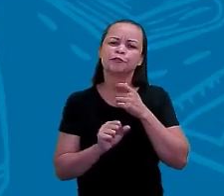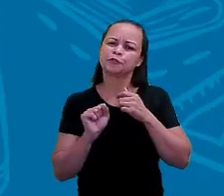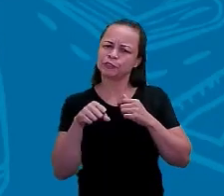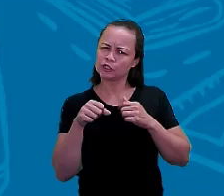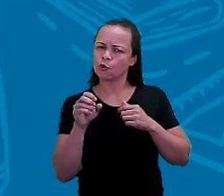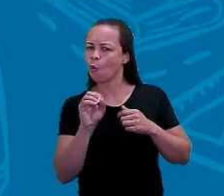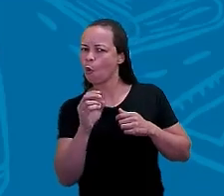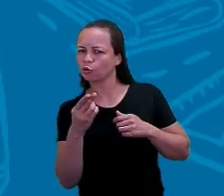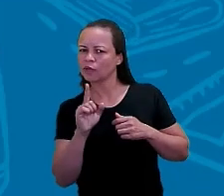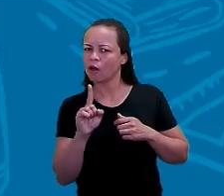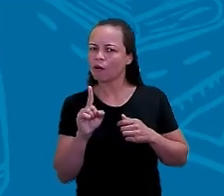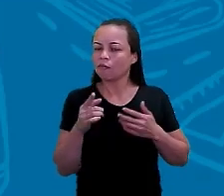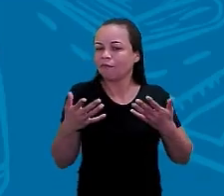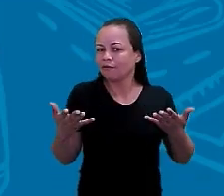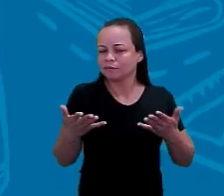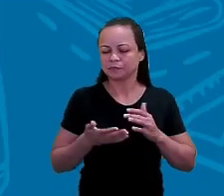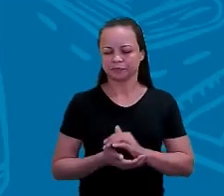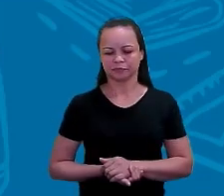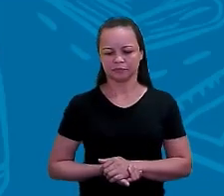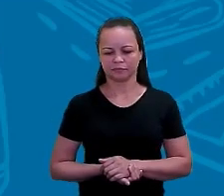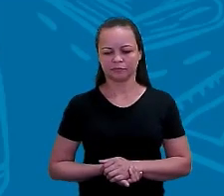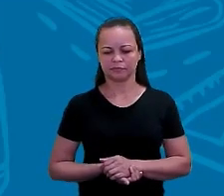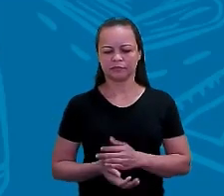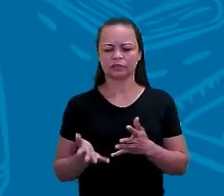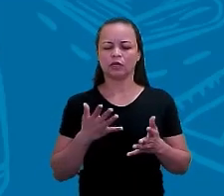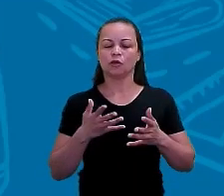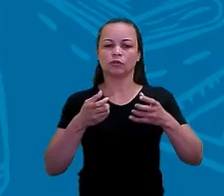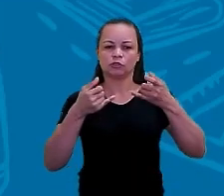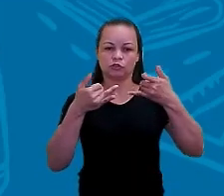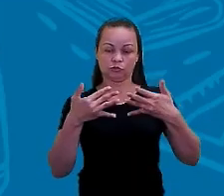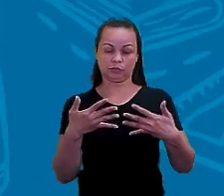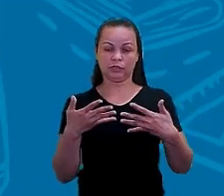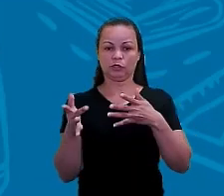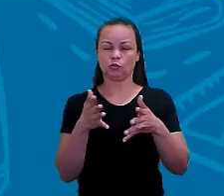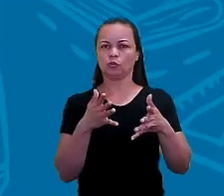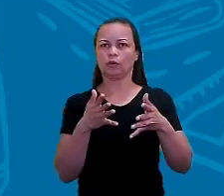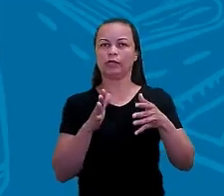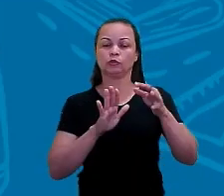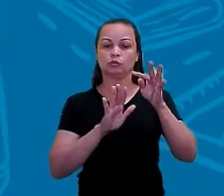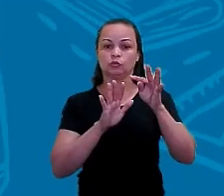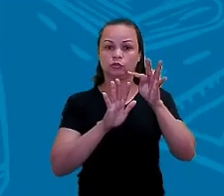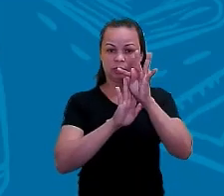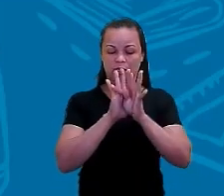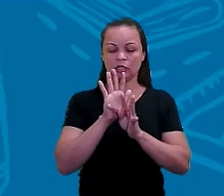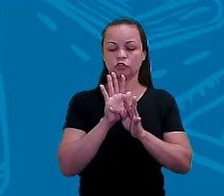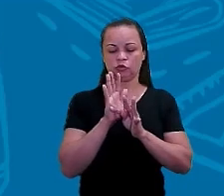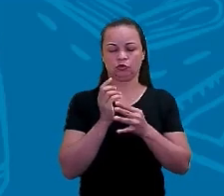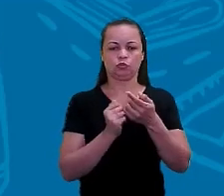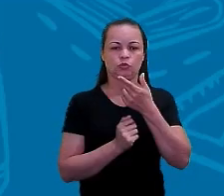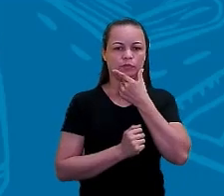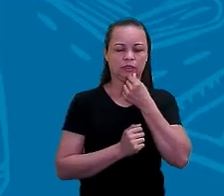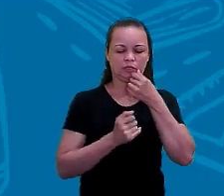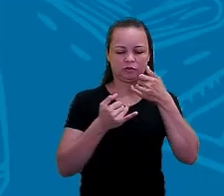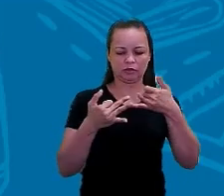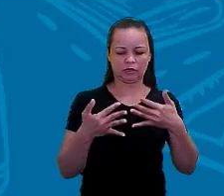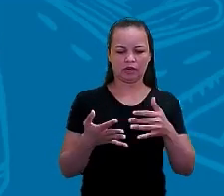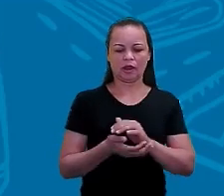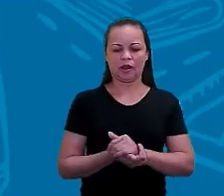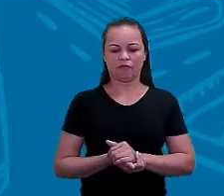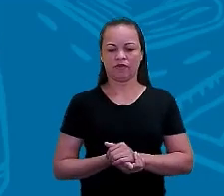Bem, quando eu digo assim, lá no texto, né, Bruno dizia, Last July, my